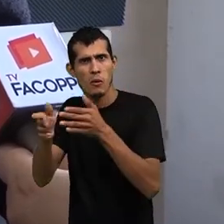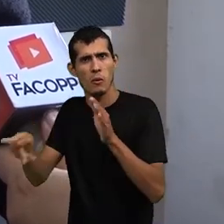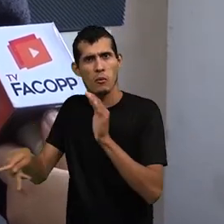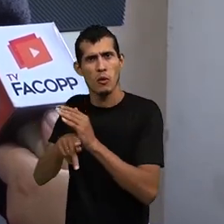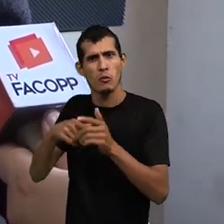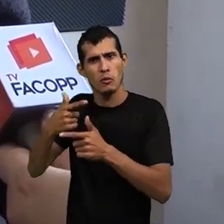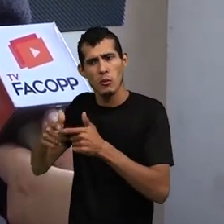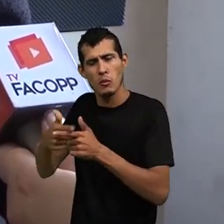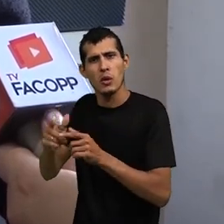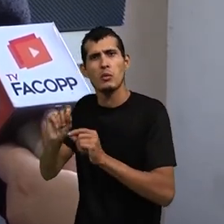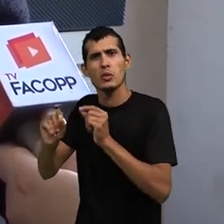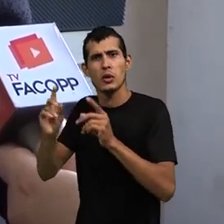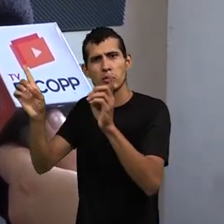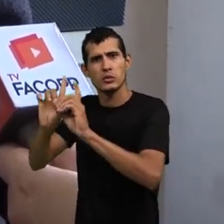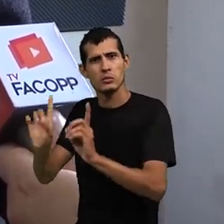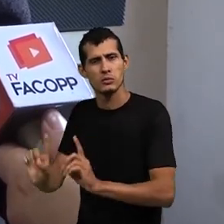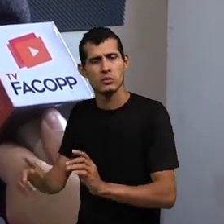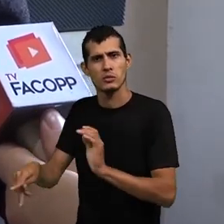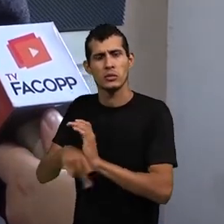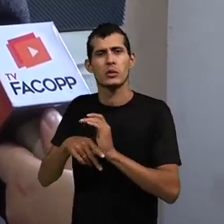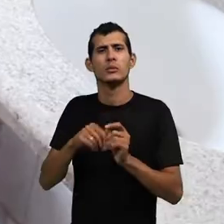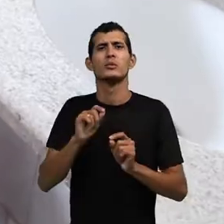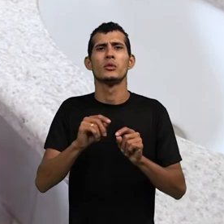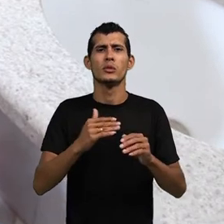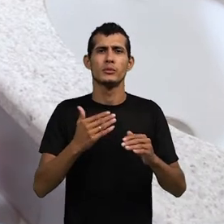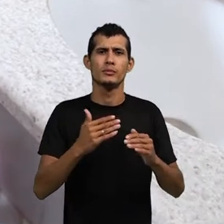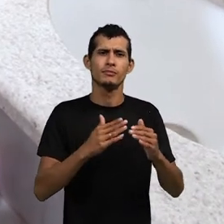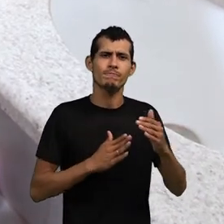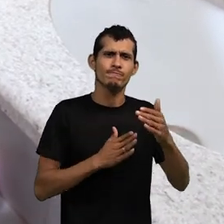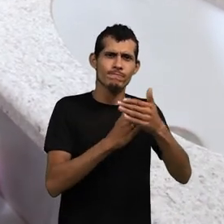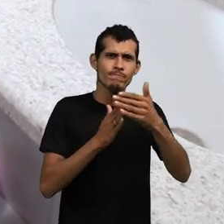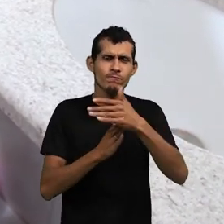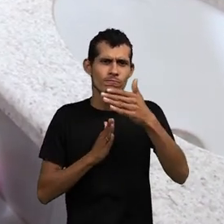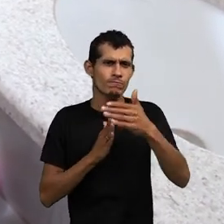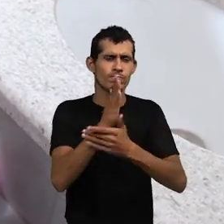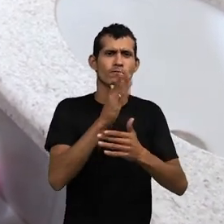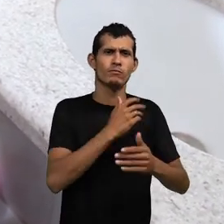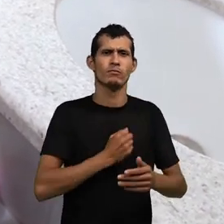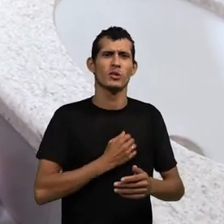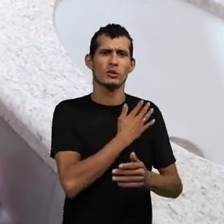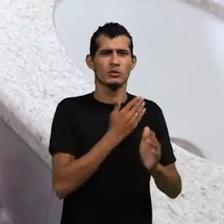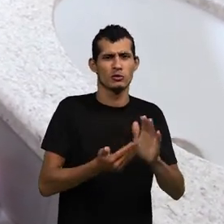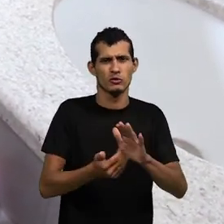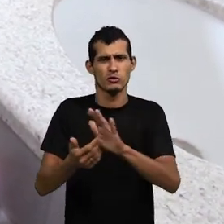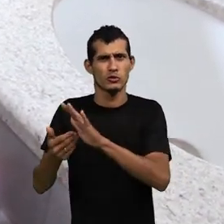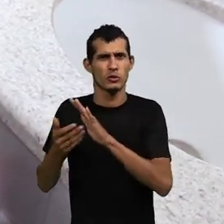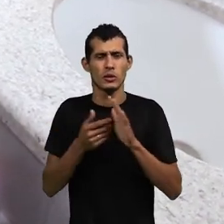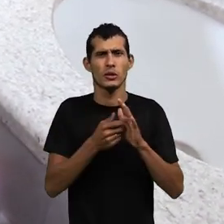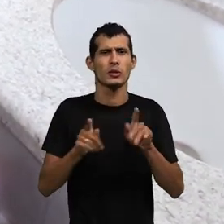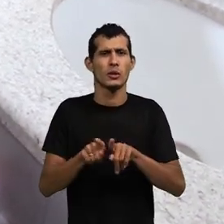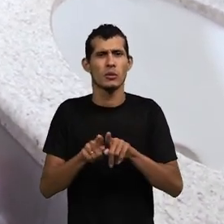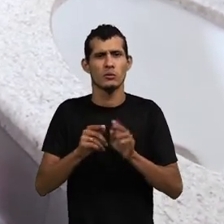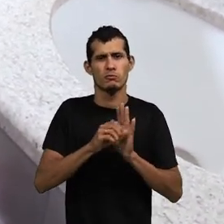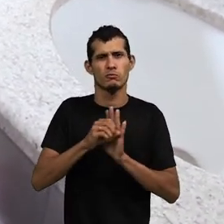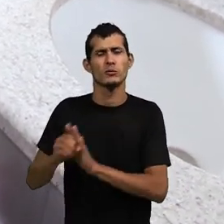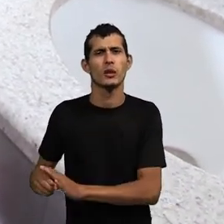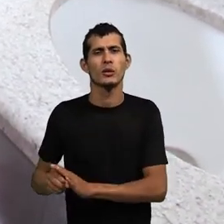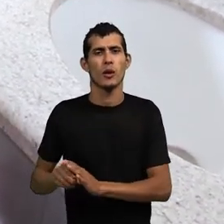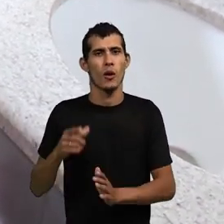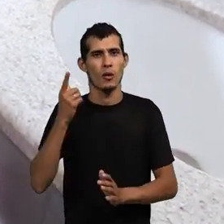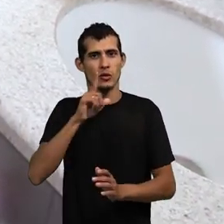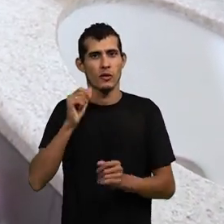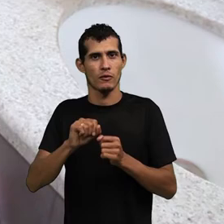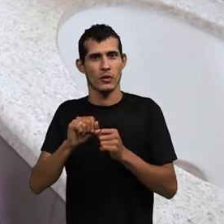esse tipo de problema, para esse tipo de deficiência. Superar os preconceitos e a discriminação foi o que Josélia fez para levar uma